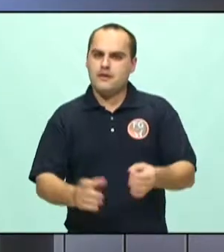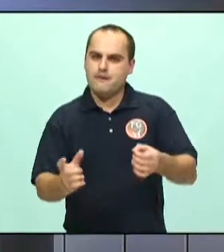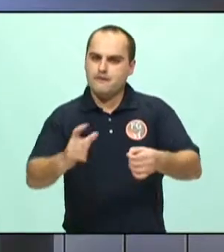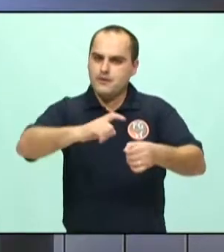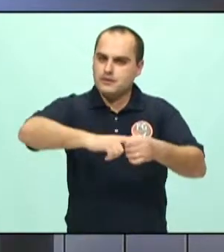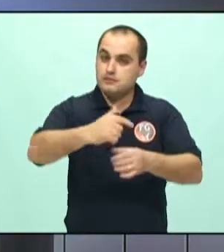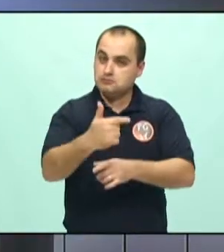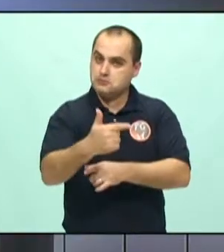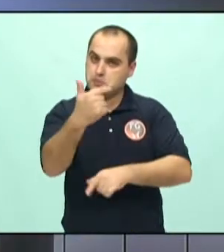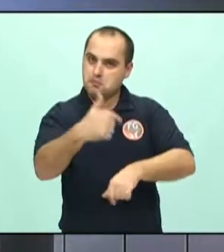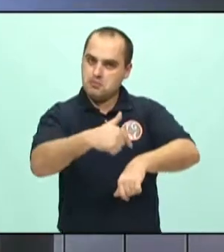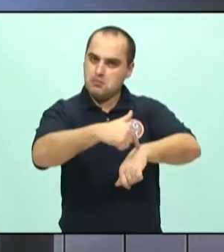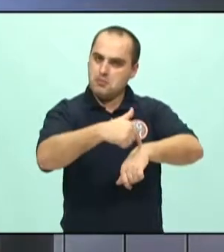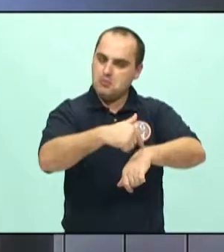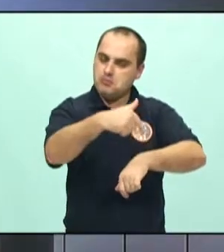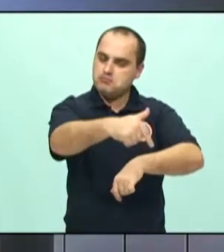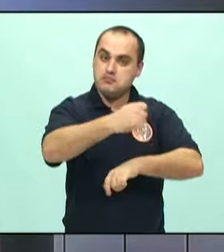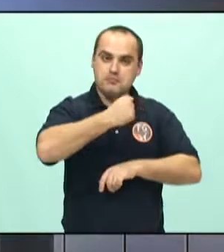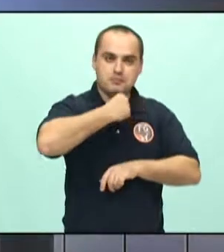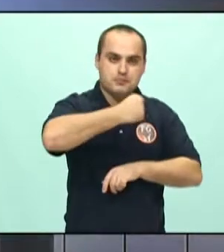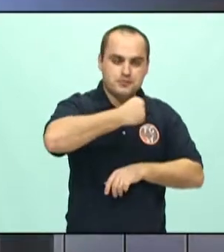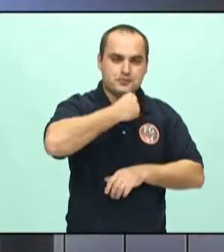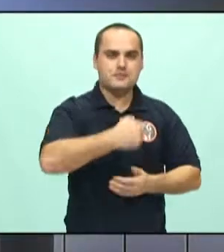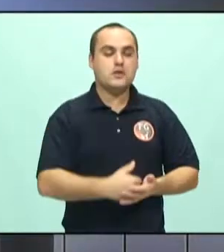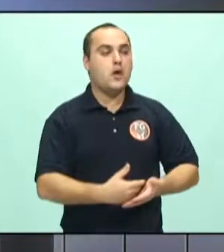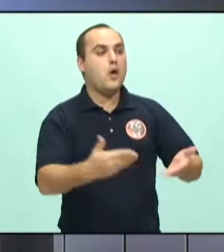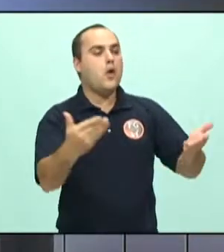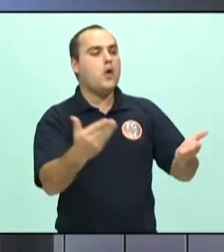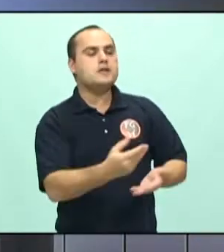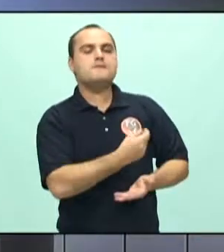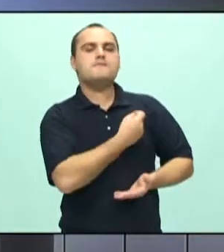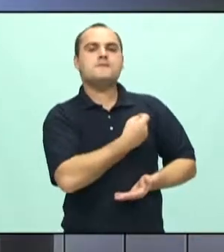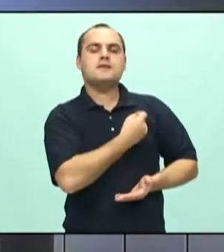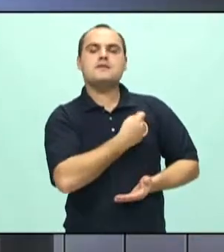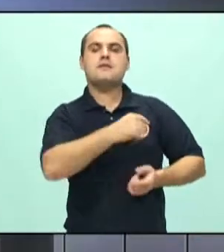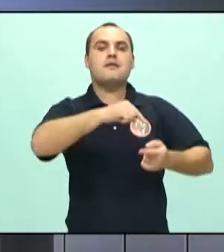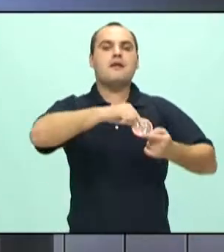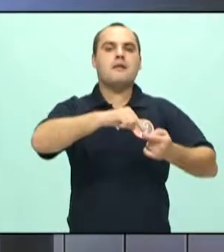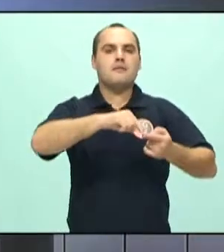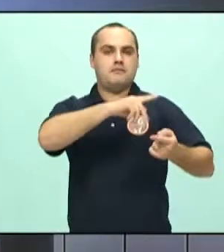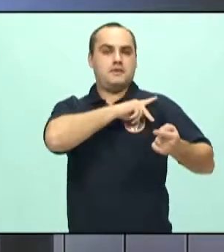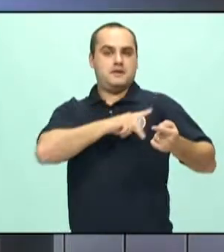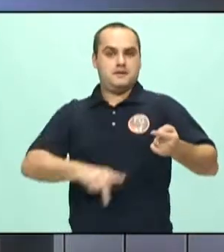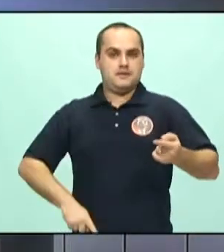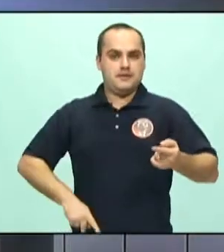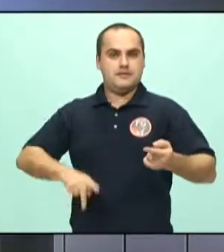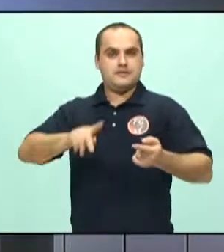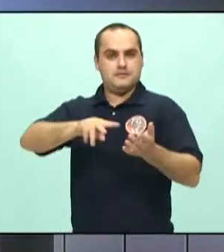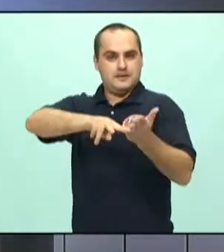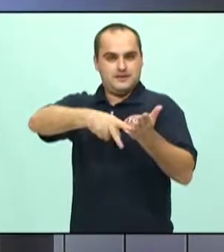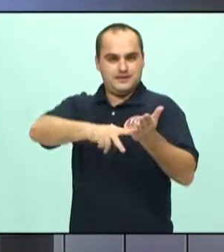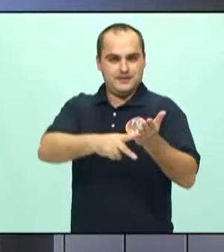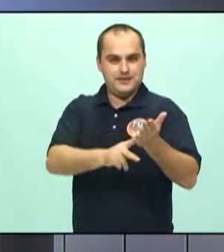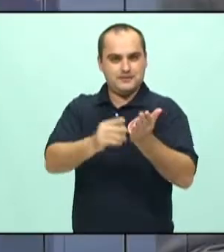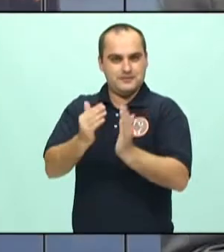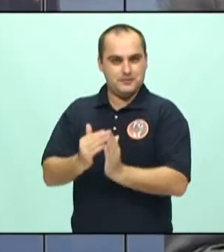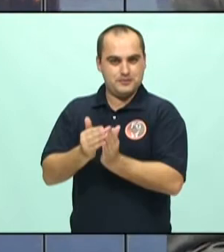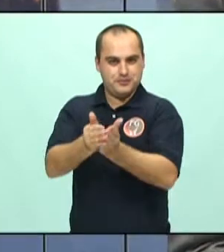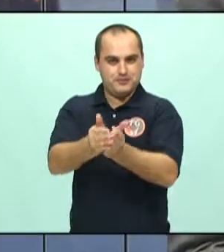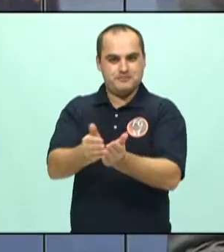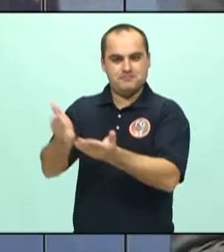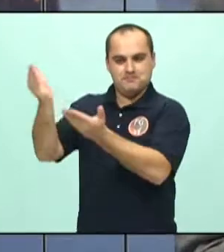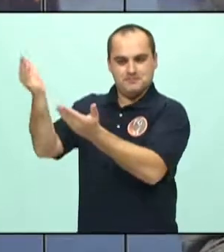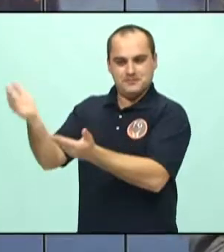Voltamos com o segundo bloco do Câmara Aberta. Hoje participam conosco o presidente da Intersindical dos Trabalhadores Portuários,